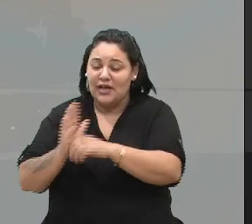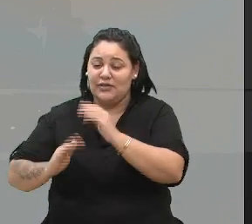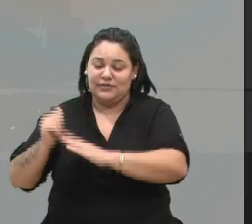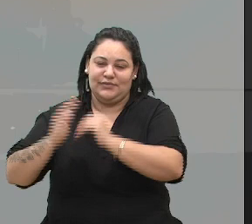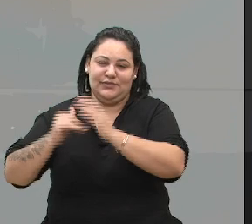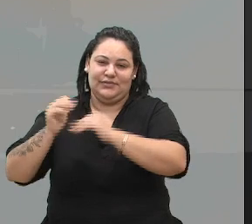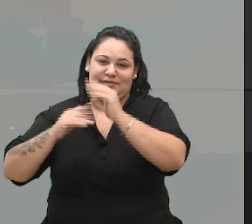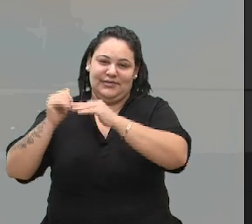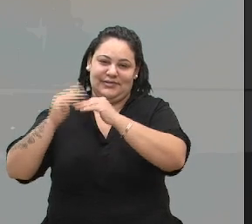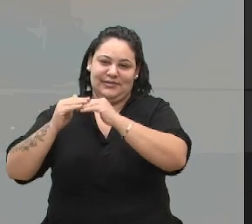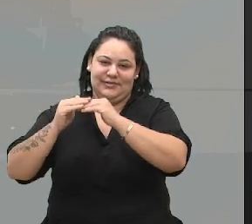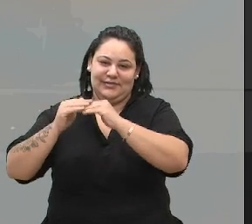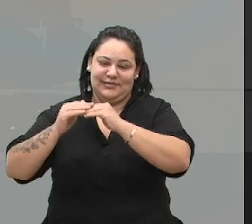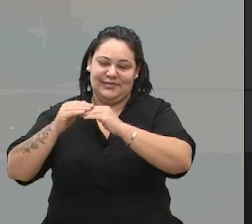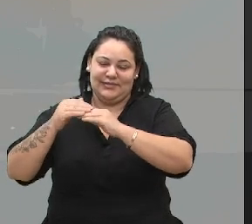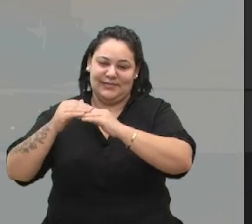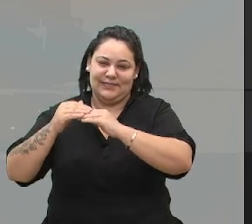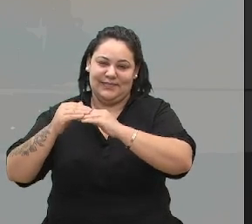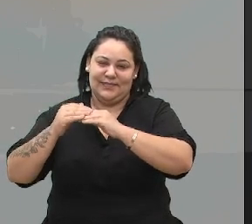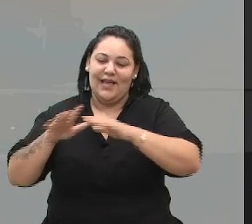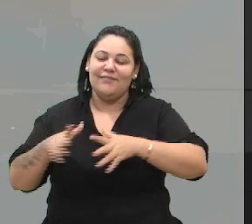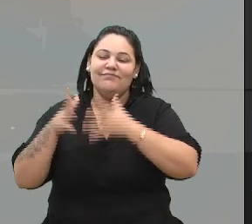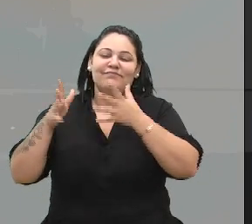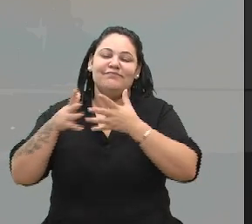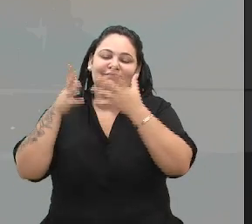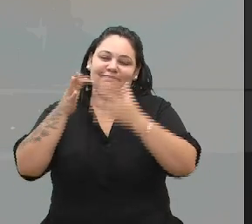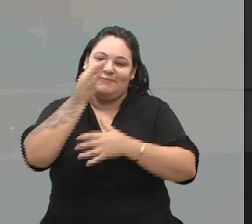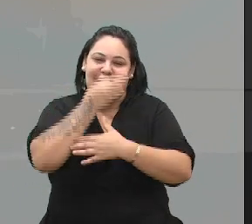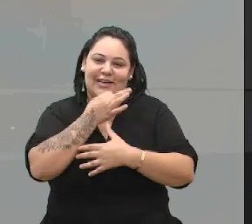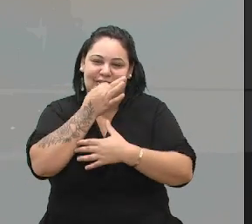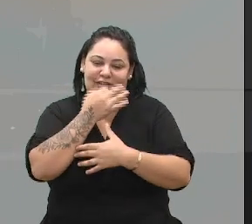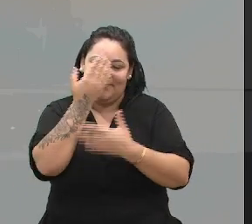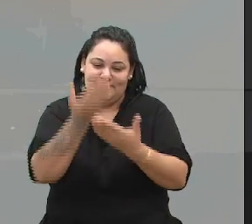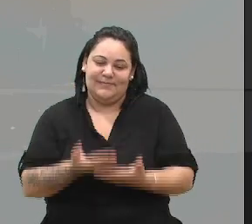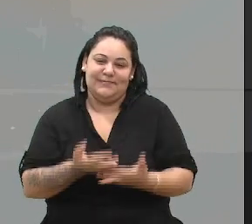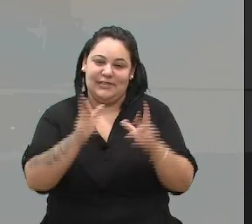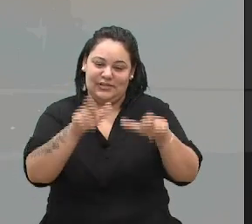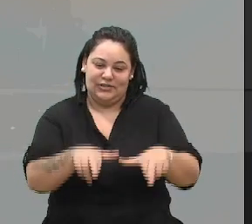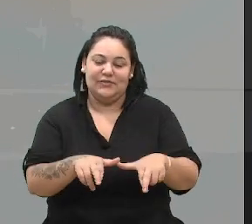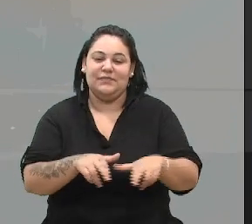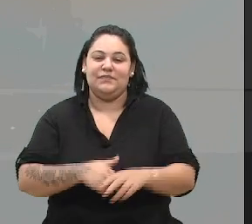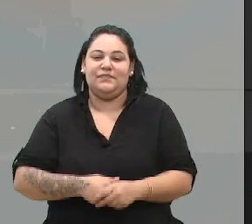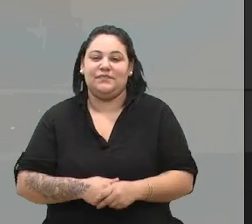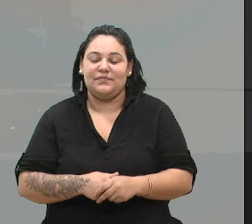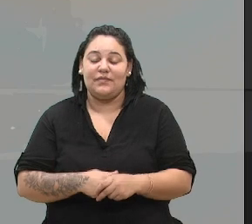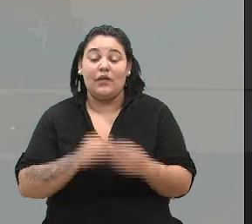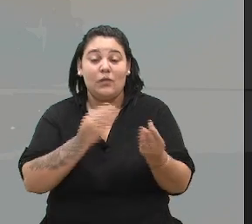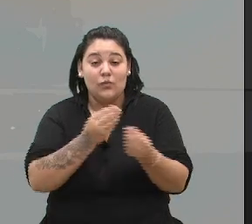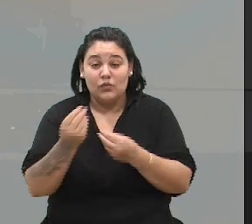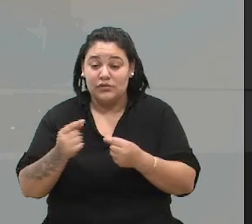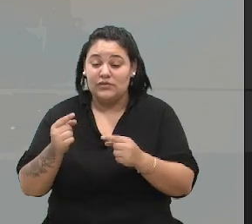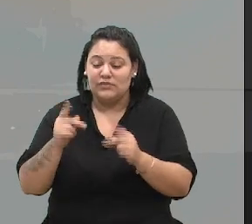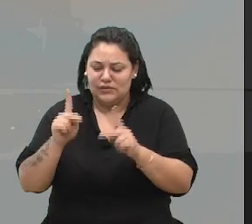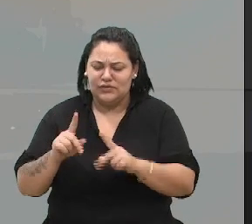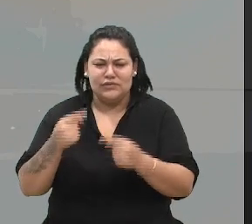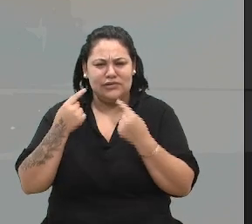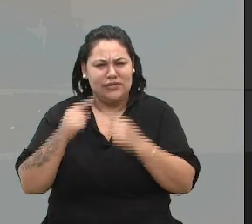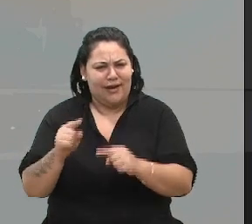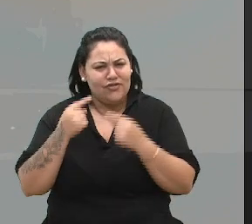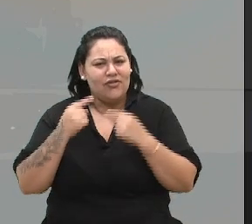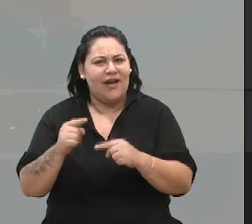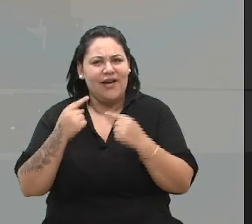construir a prosperidade da nossa cidade e da nossa região. Muitos criticaram, senhoras e